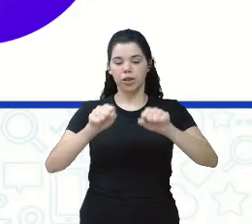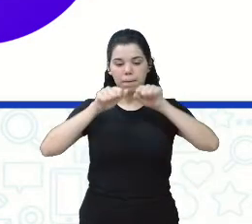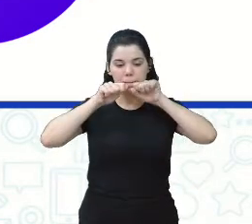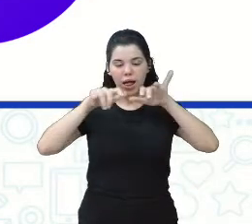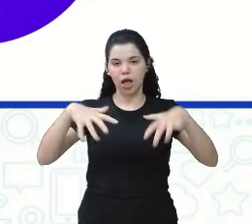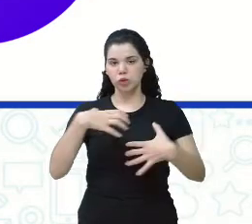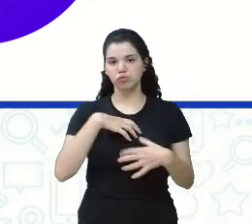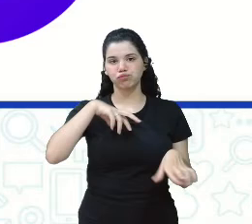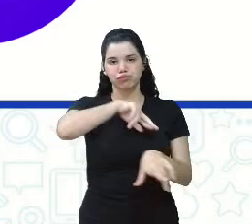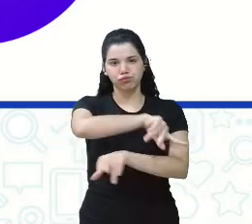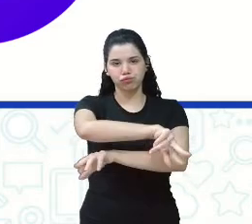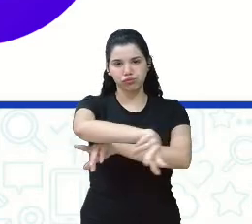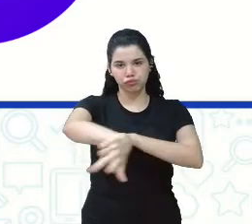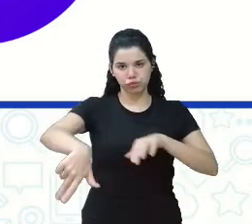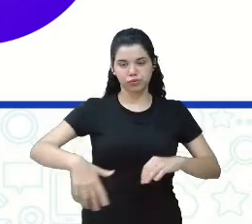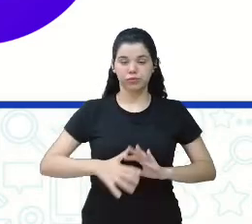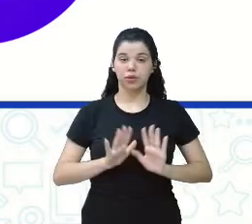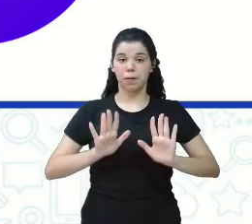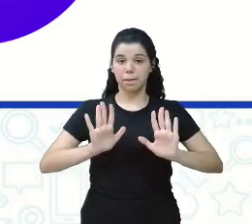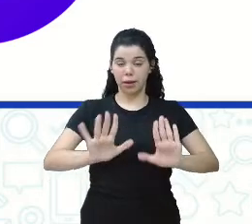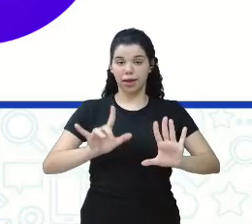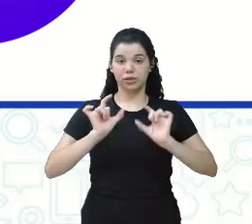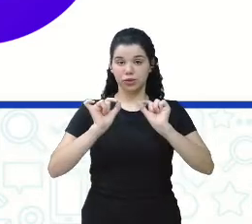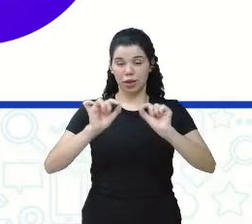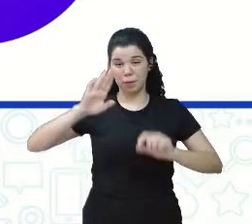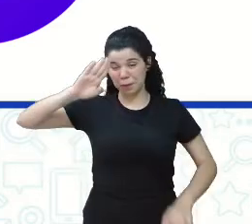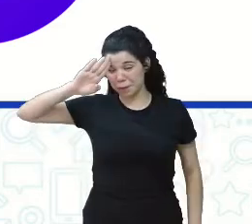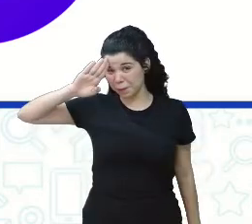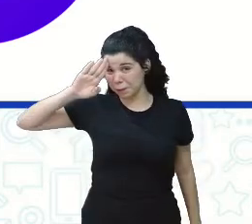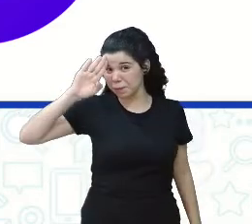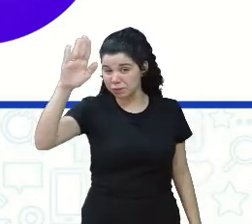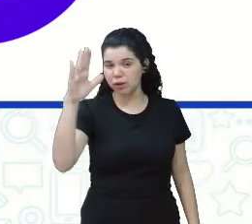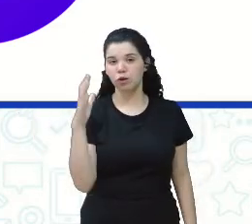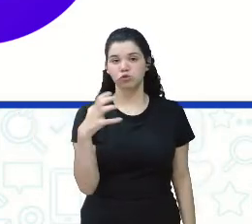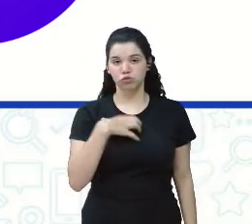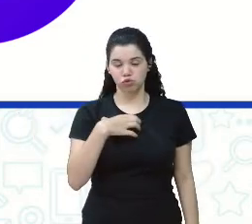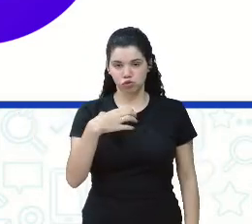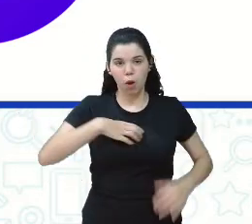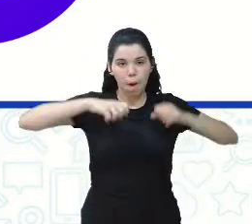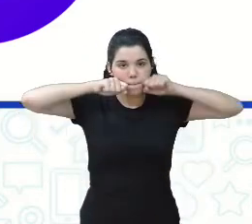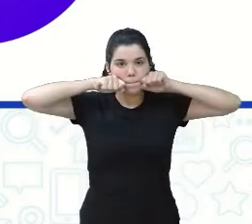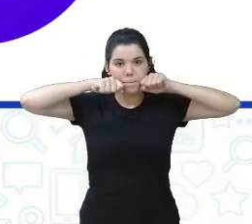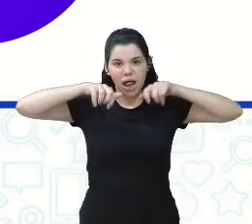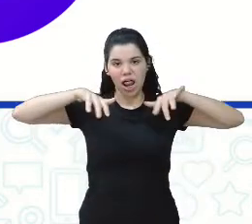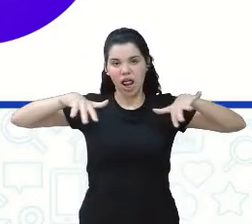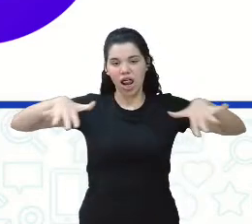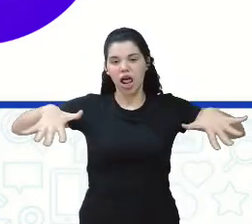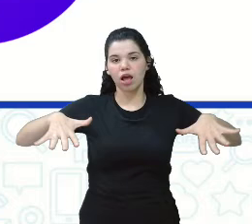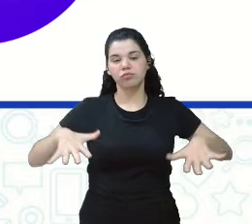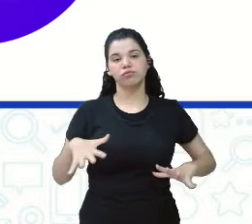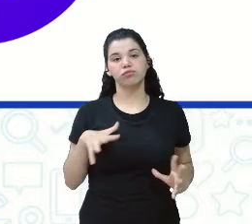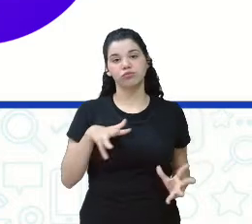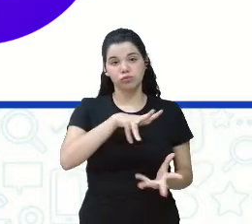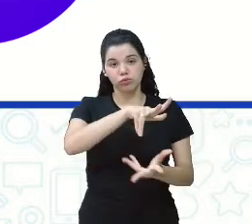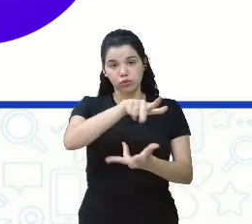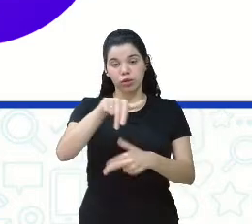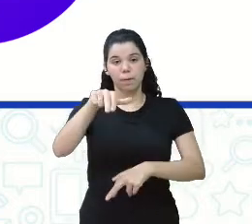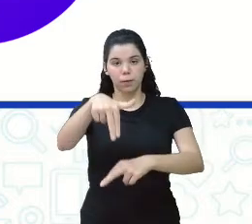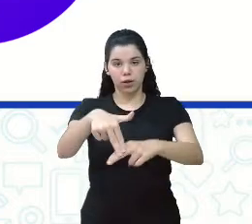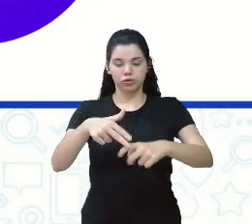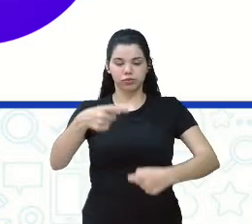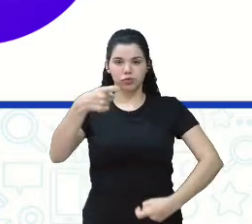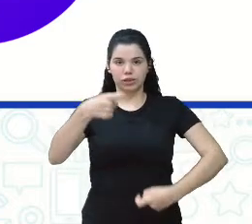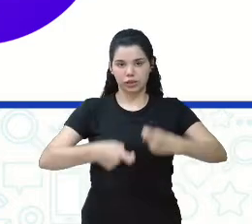de diversas formas. Entretanto, a principal forma de transmissão em todos os locais do mundo é por via